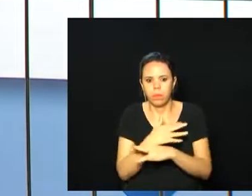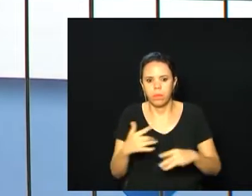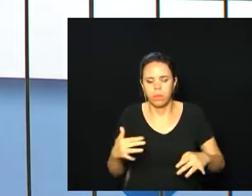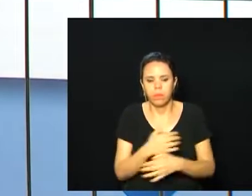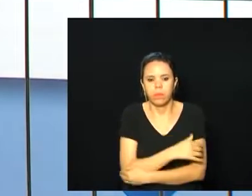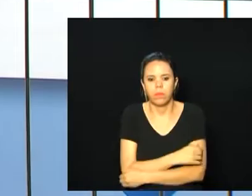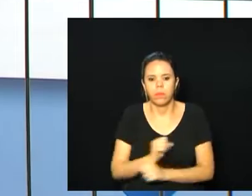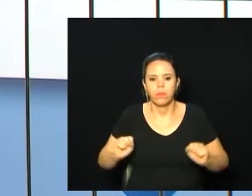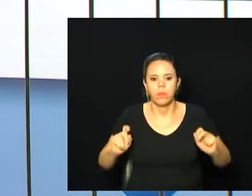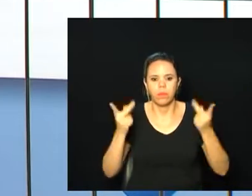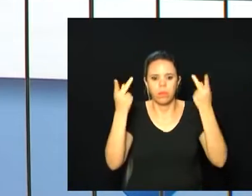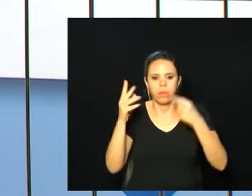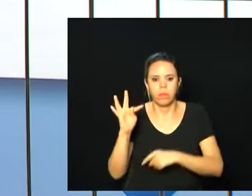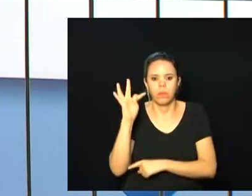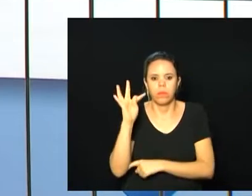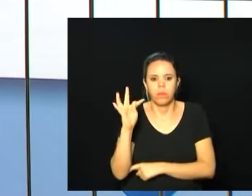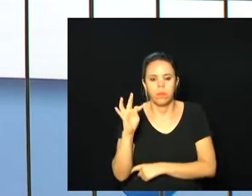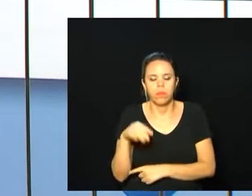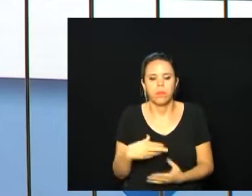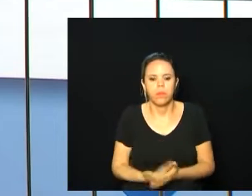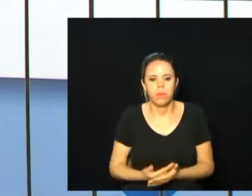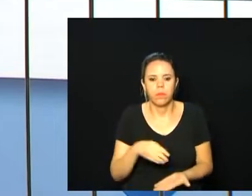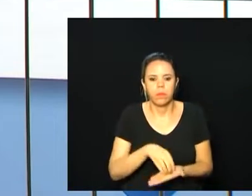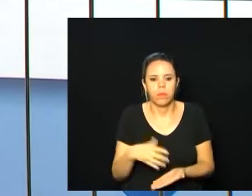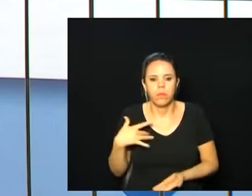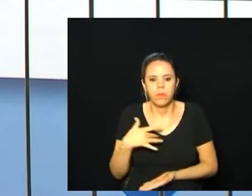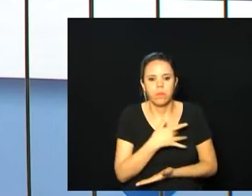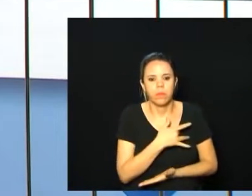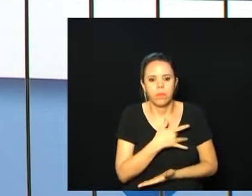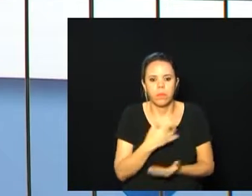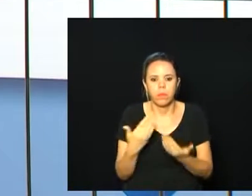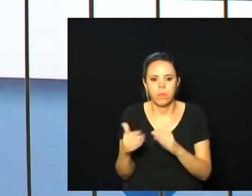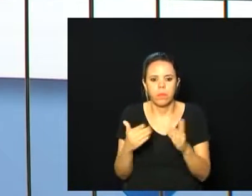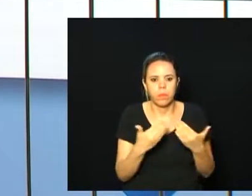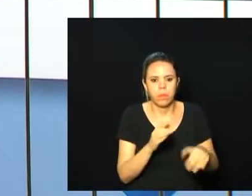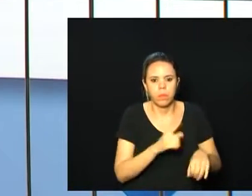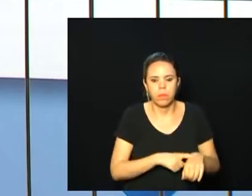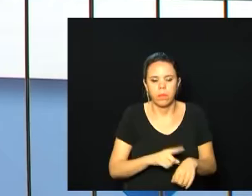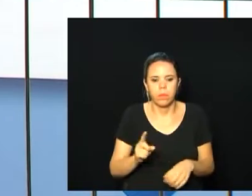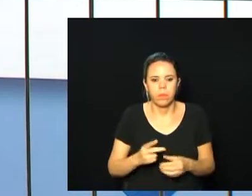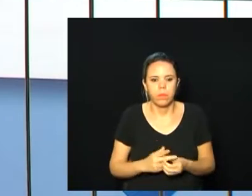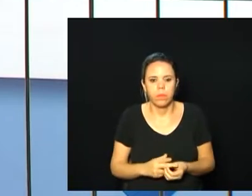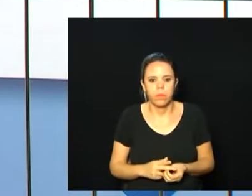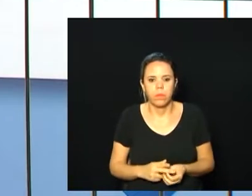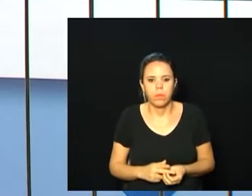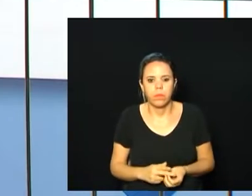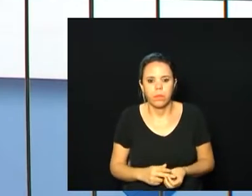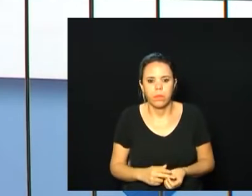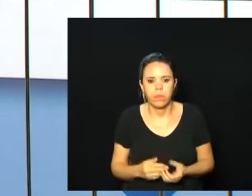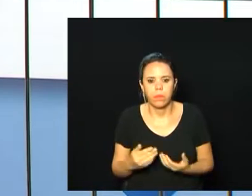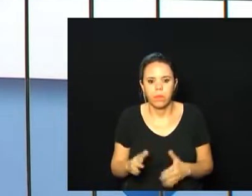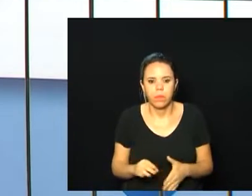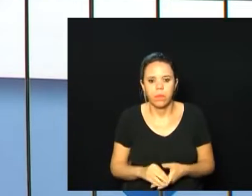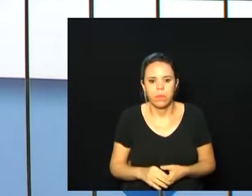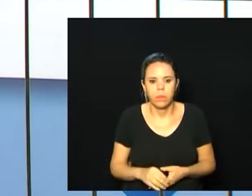circulação, shoppings, terminais e até postos de saúde que foram abertos em horários não convencionais que eles abrem. Então,